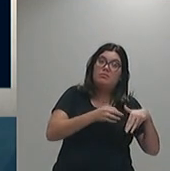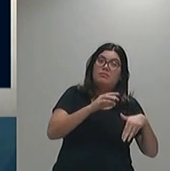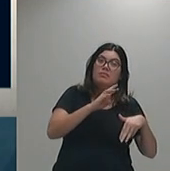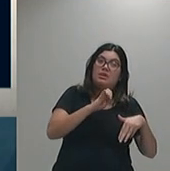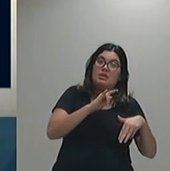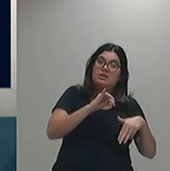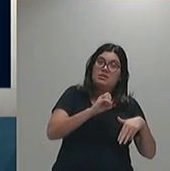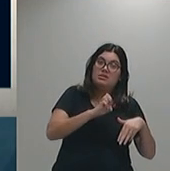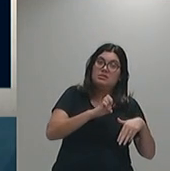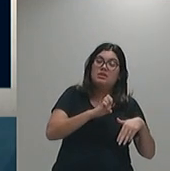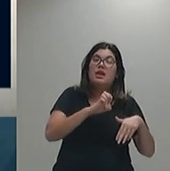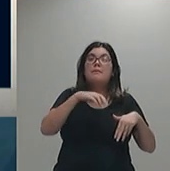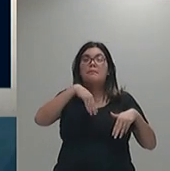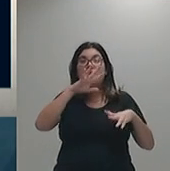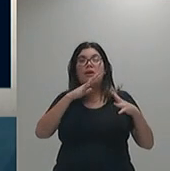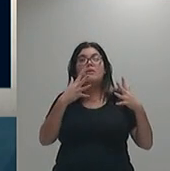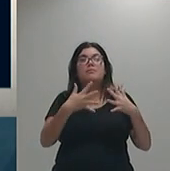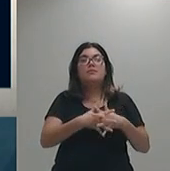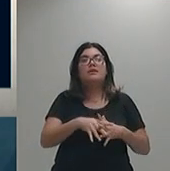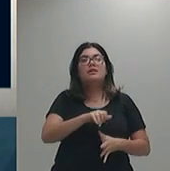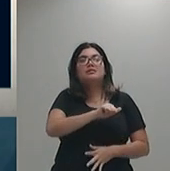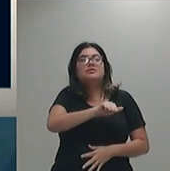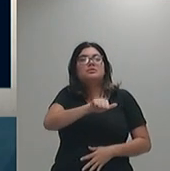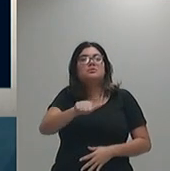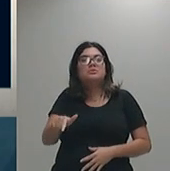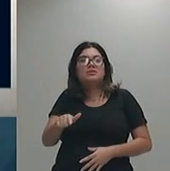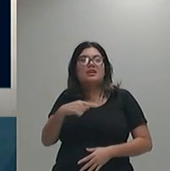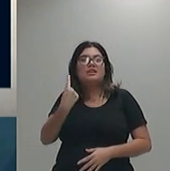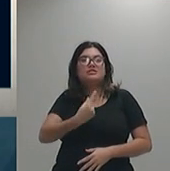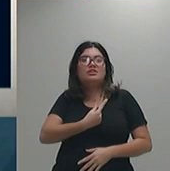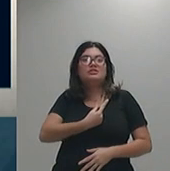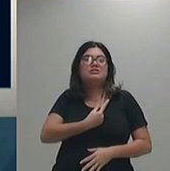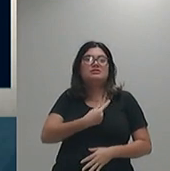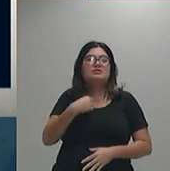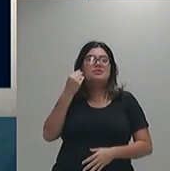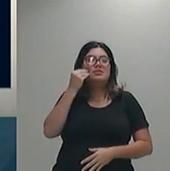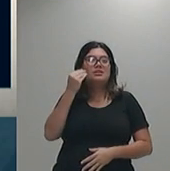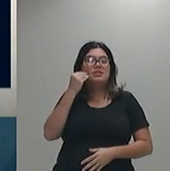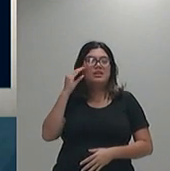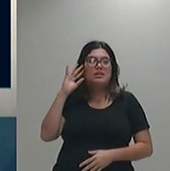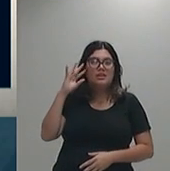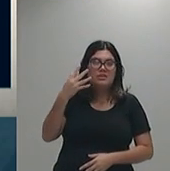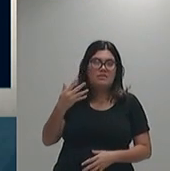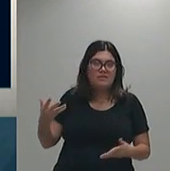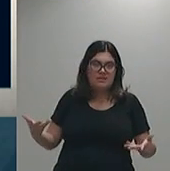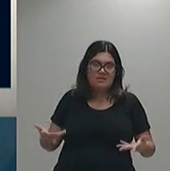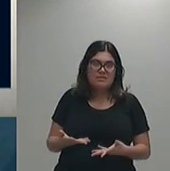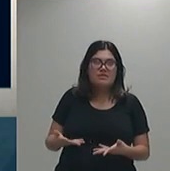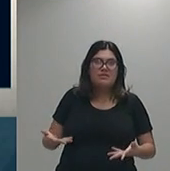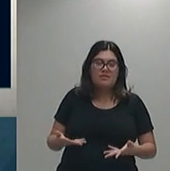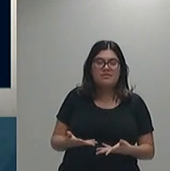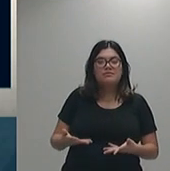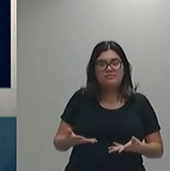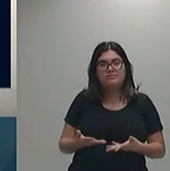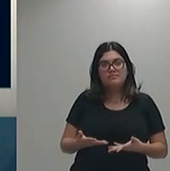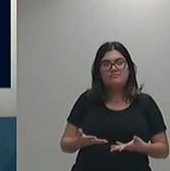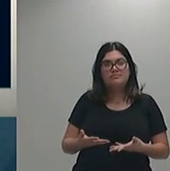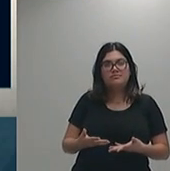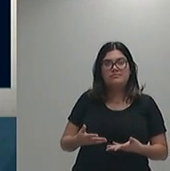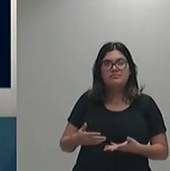é muito mais complexa do que nós estamos tentando resolver agora a situação